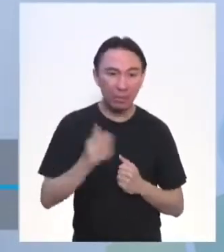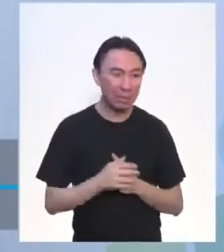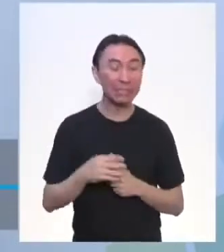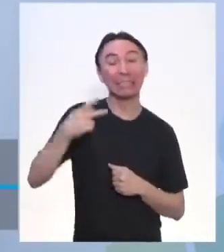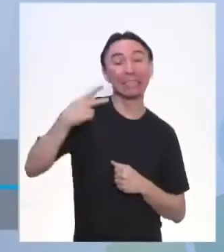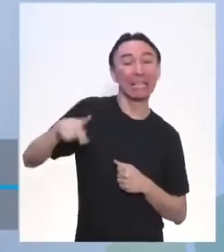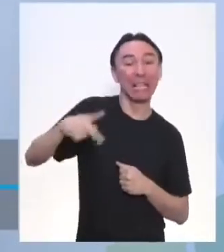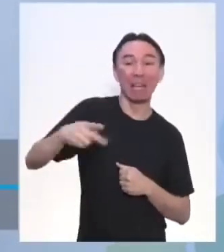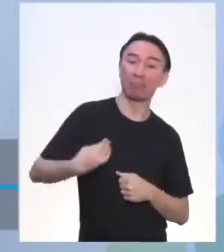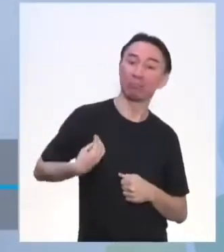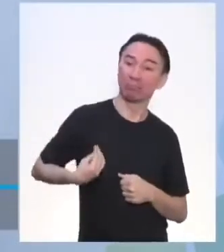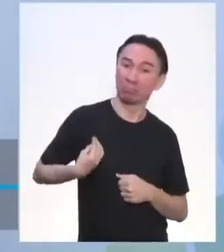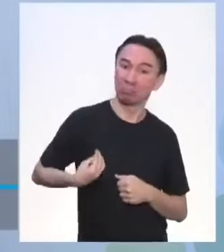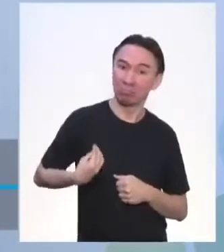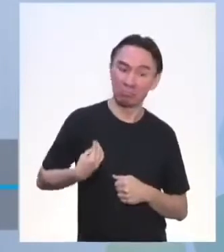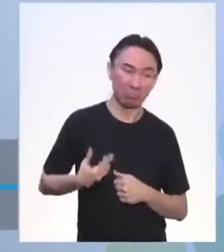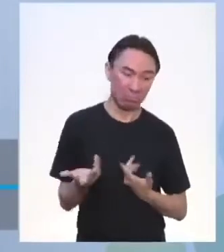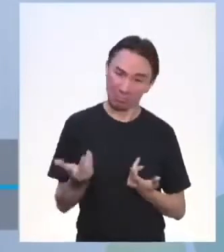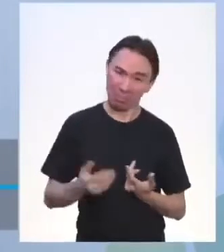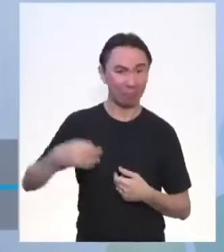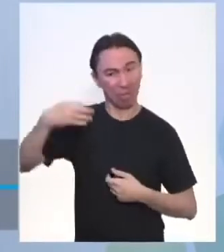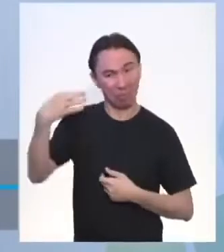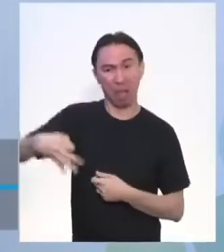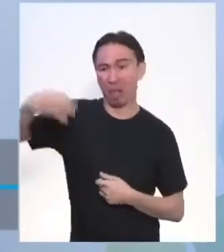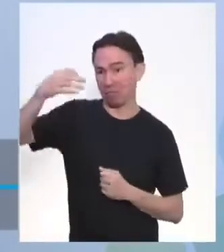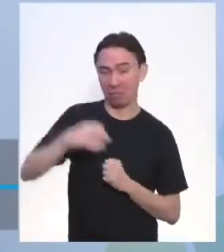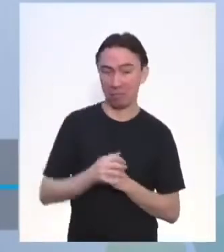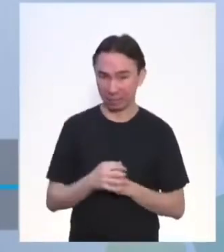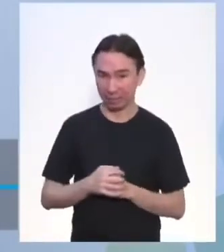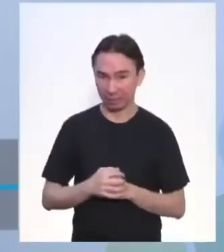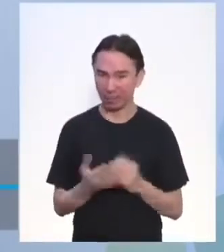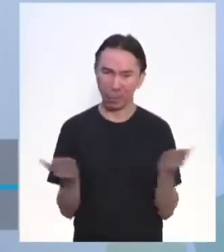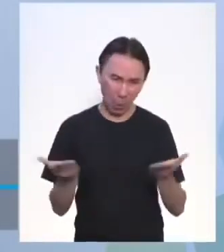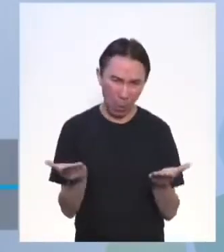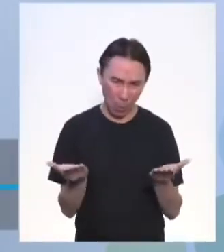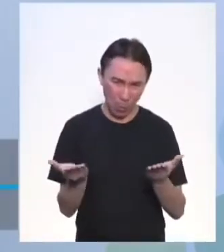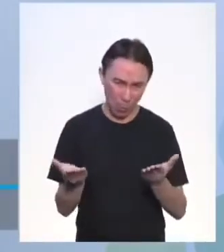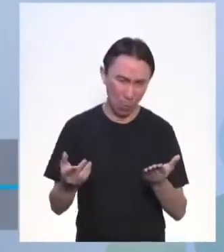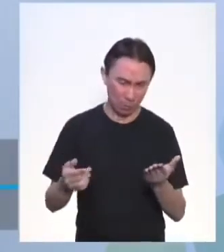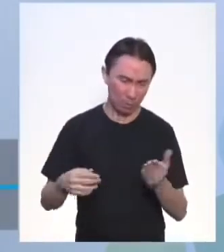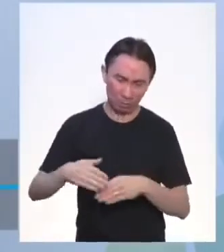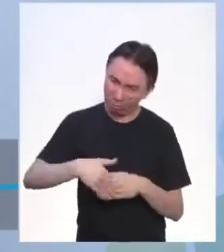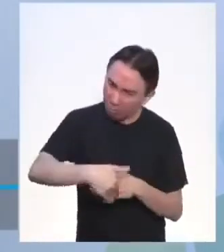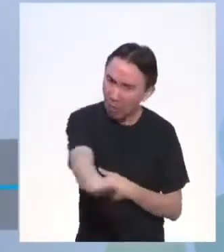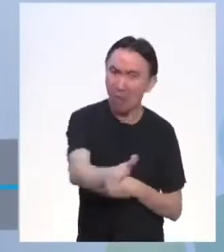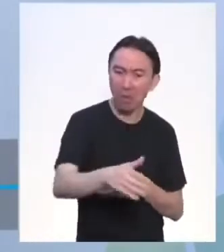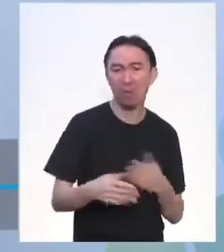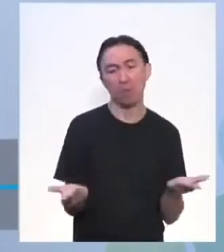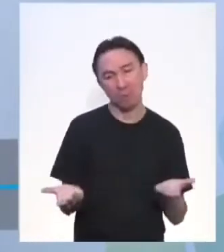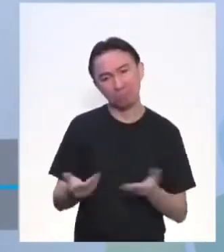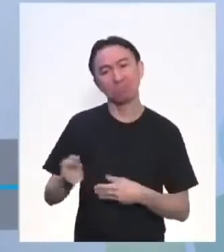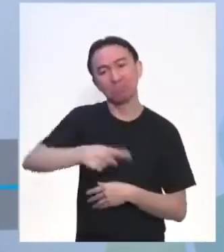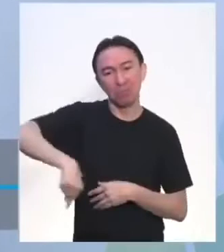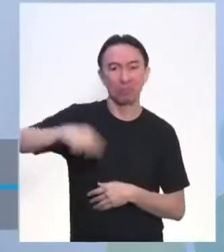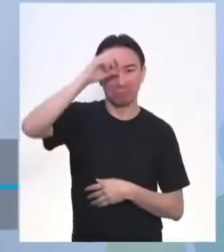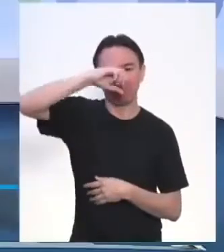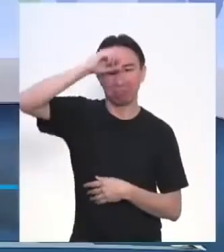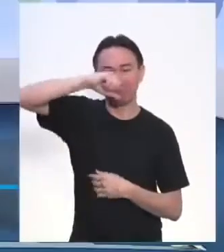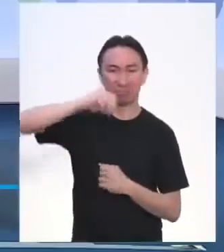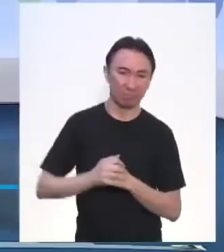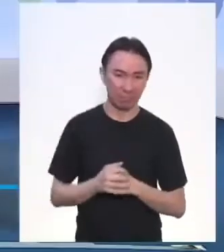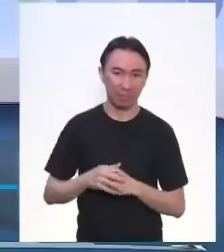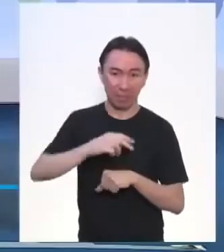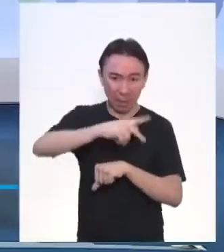dela ali, este é o correto. Nós vamos falar muito sobre isso durante as aulas, tá? E os países nós vamos ver